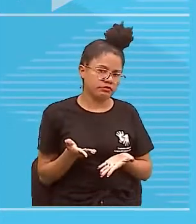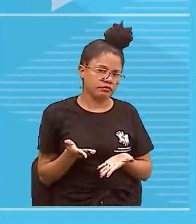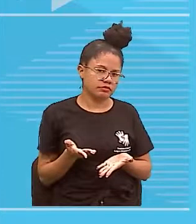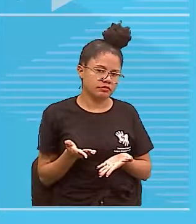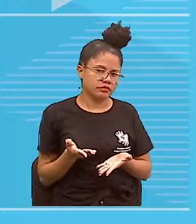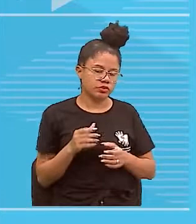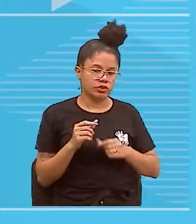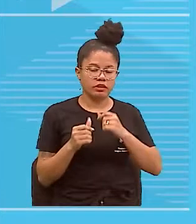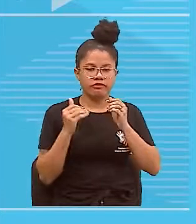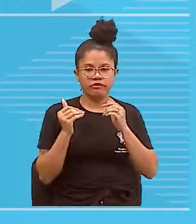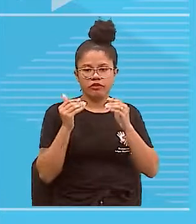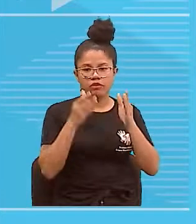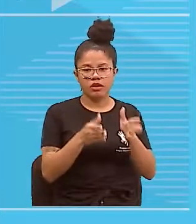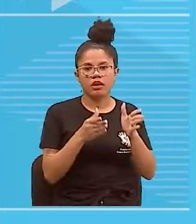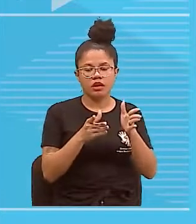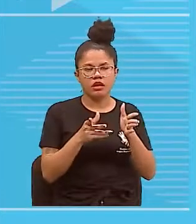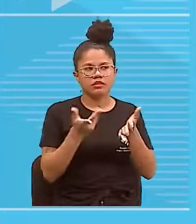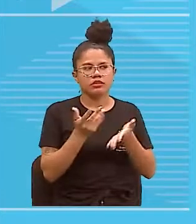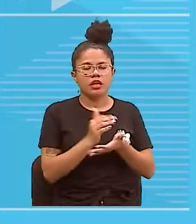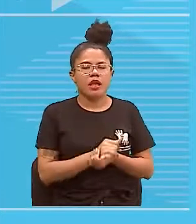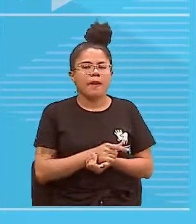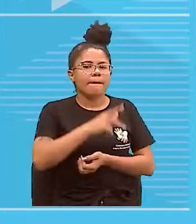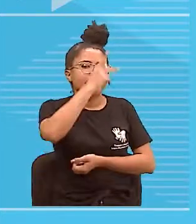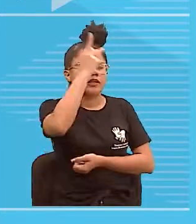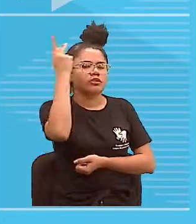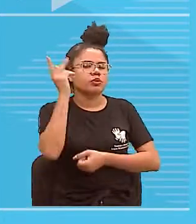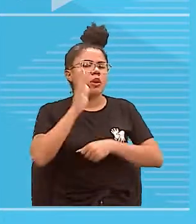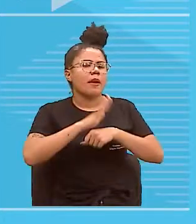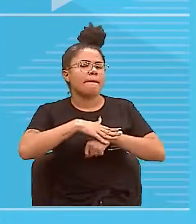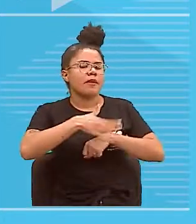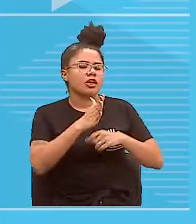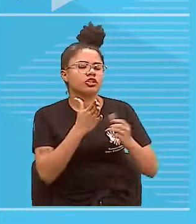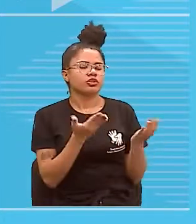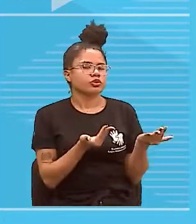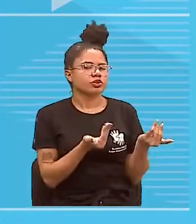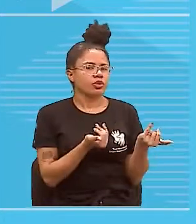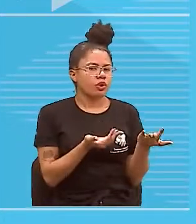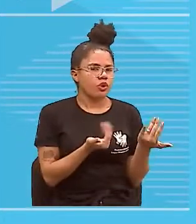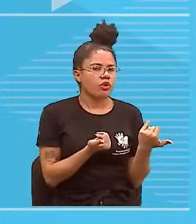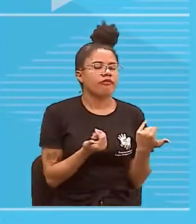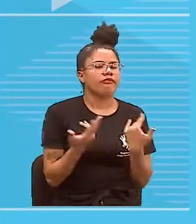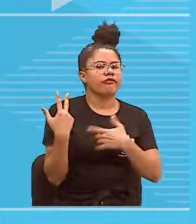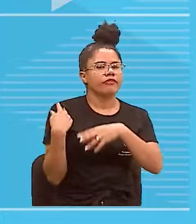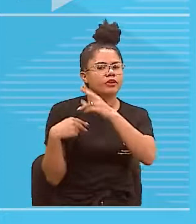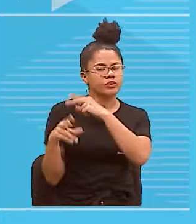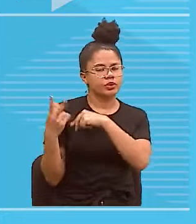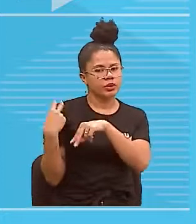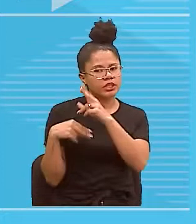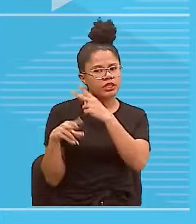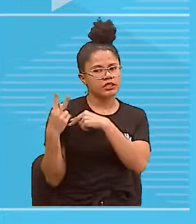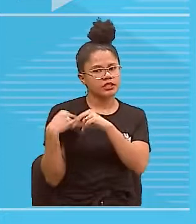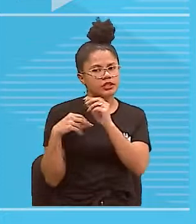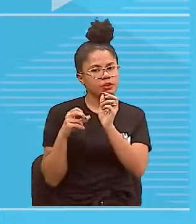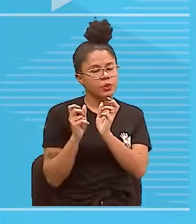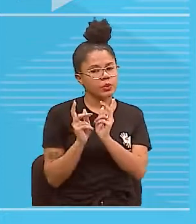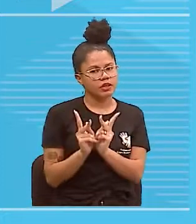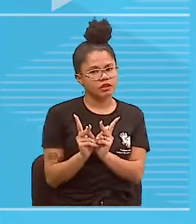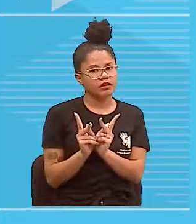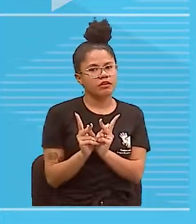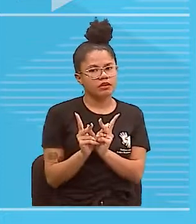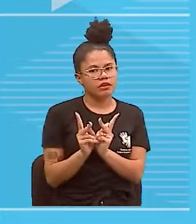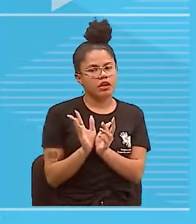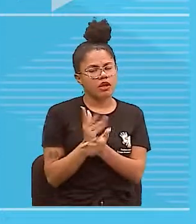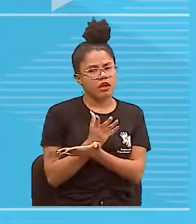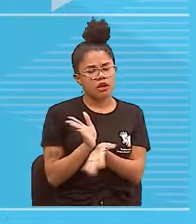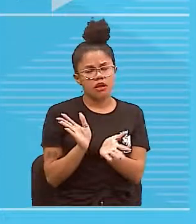uma propaganda voltada para um público jovem um público juvenil né jovem aí